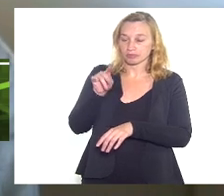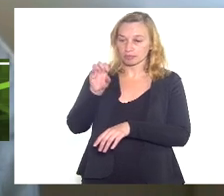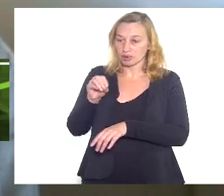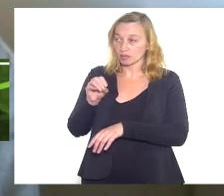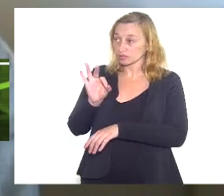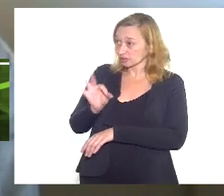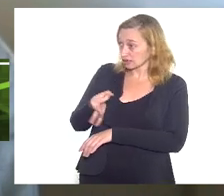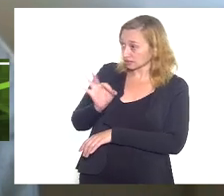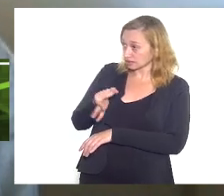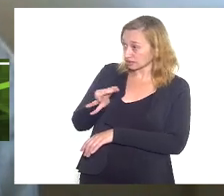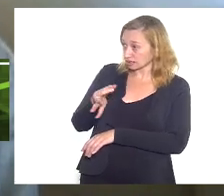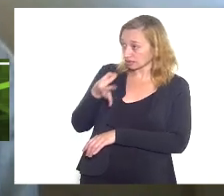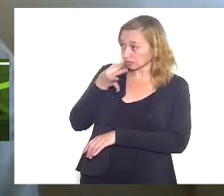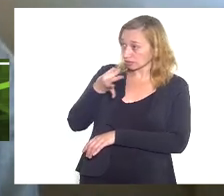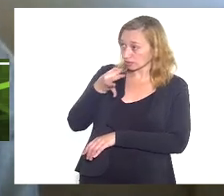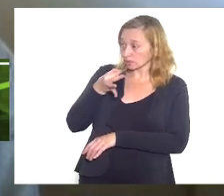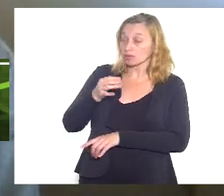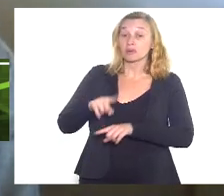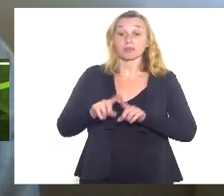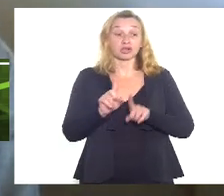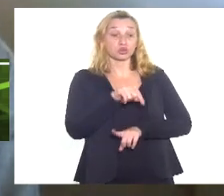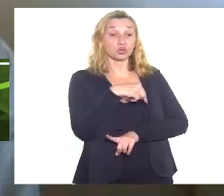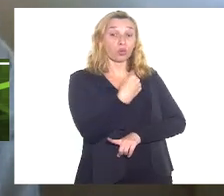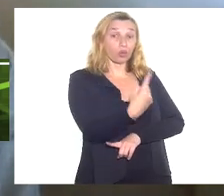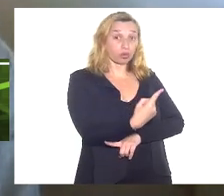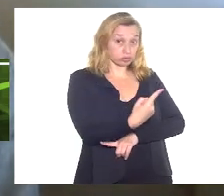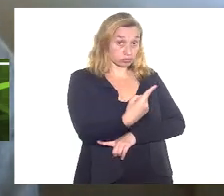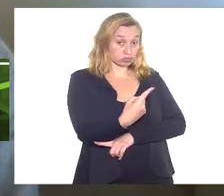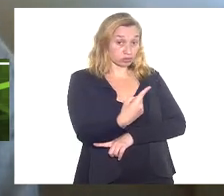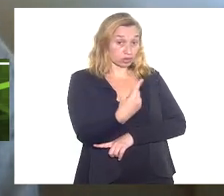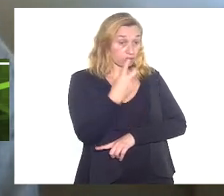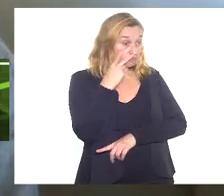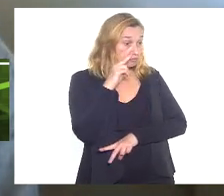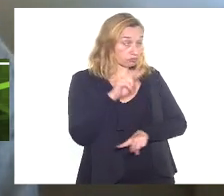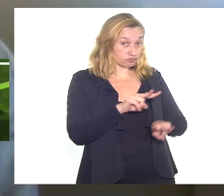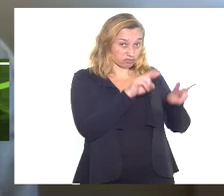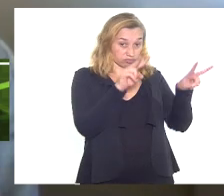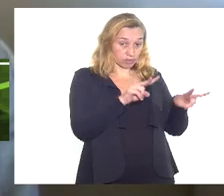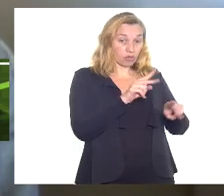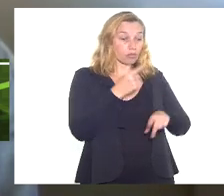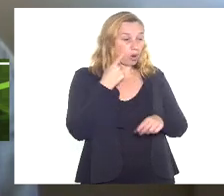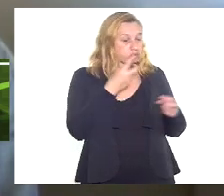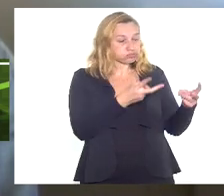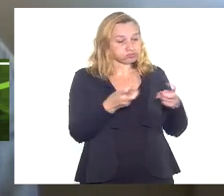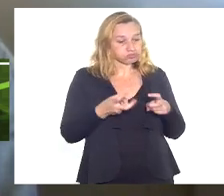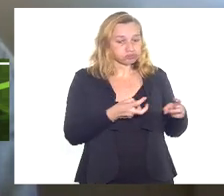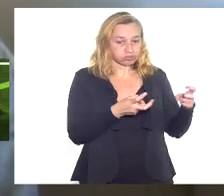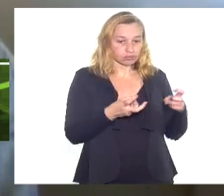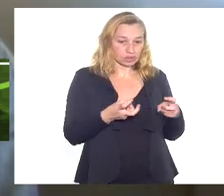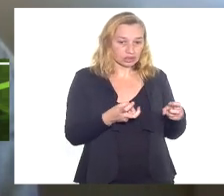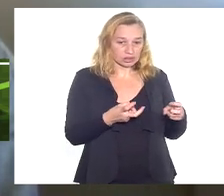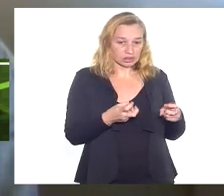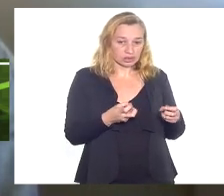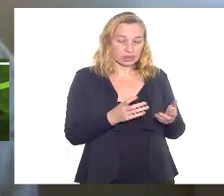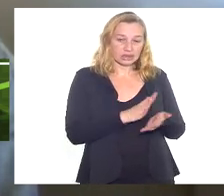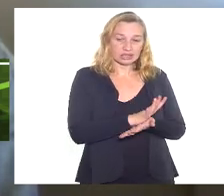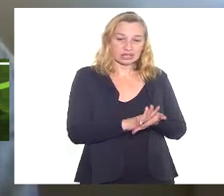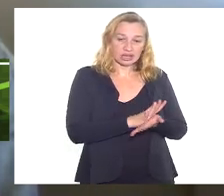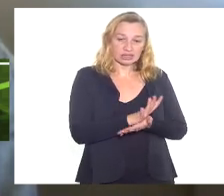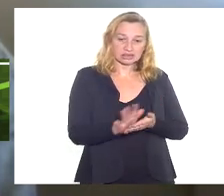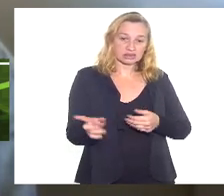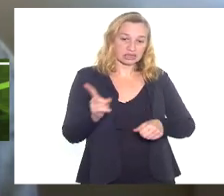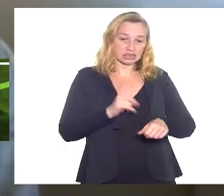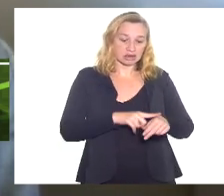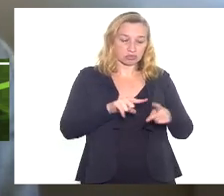de outro ponto de vista, eu verifico, e nada disso tem previsão de se